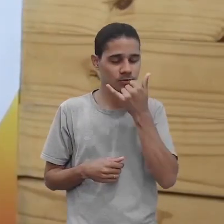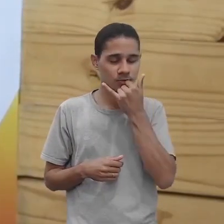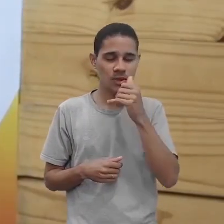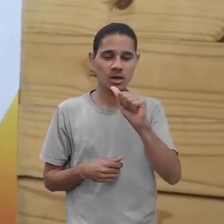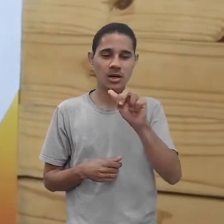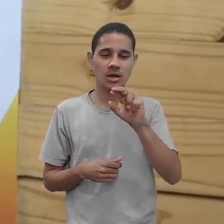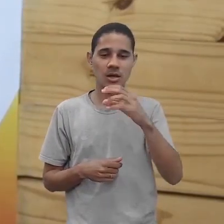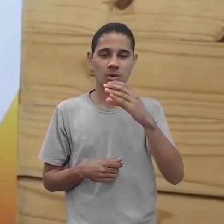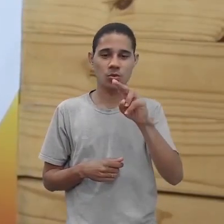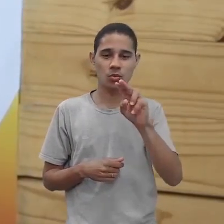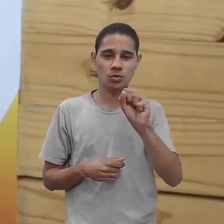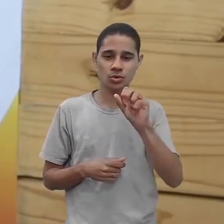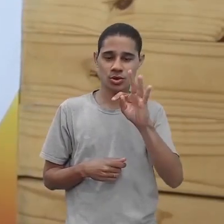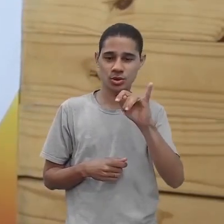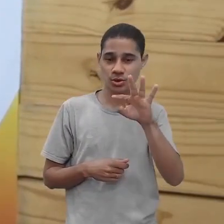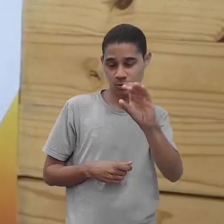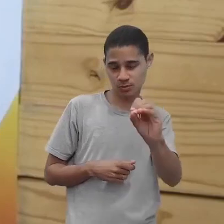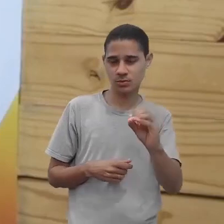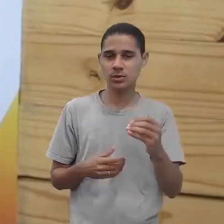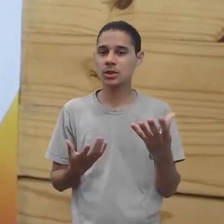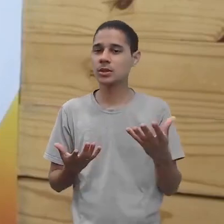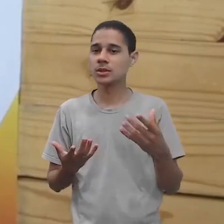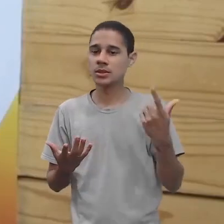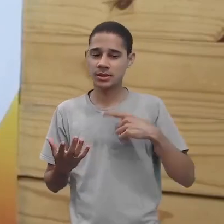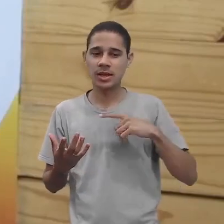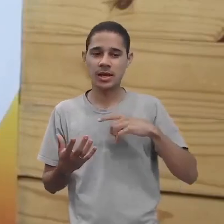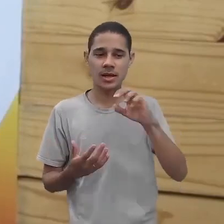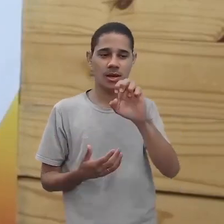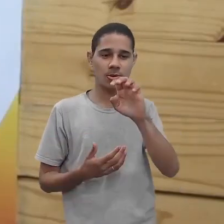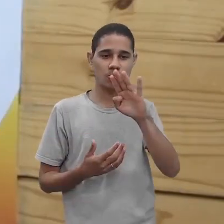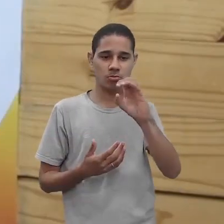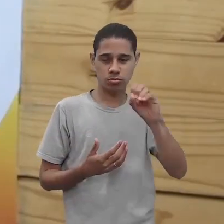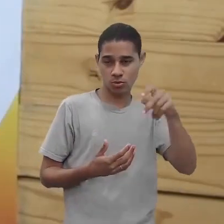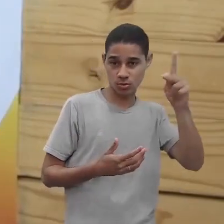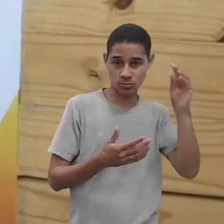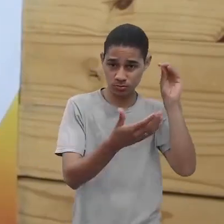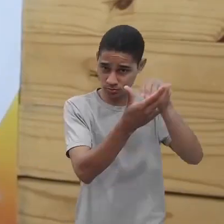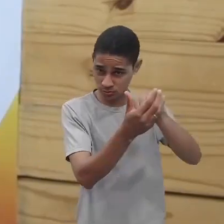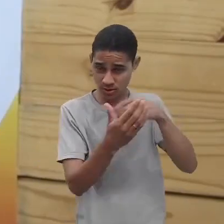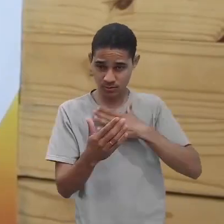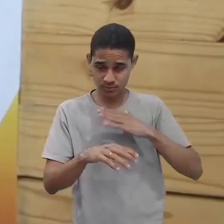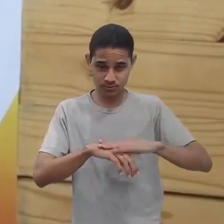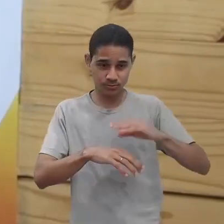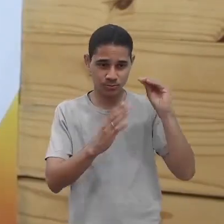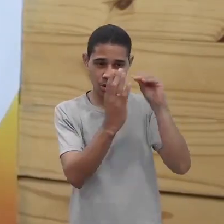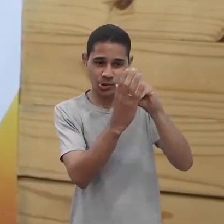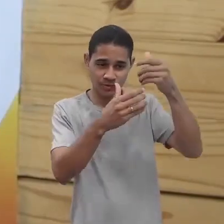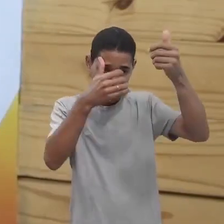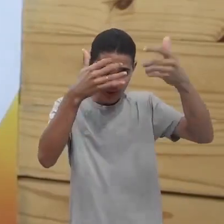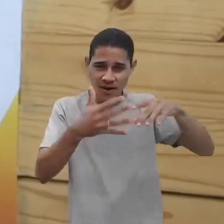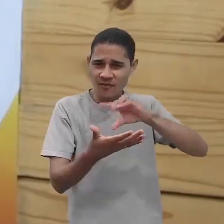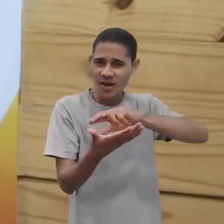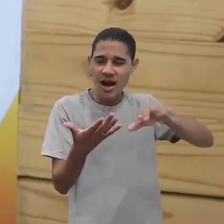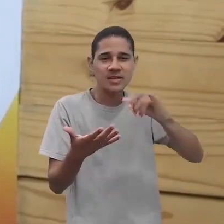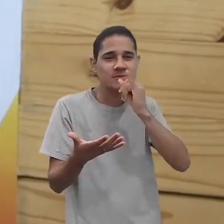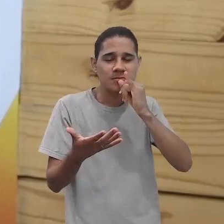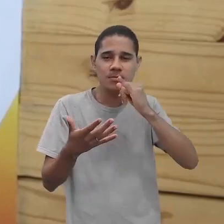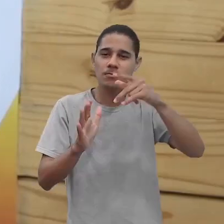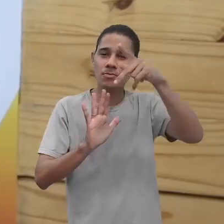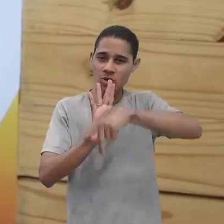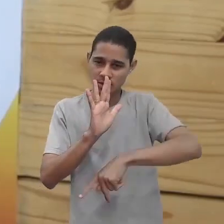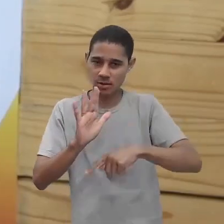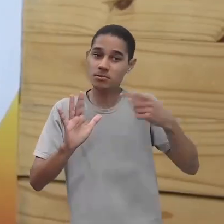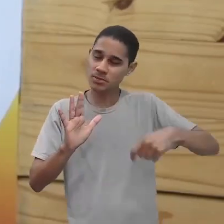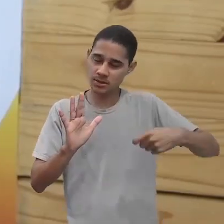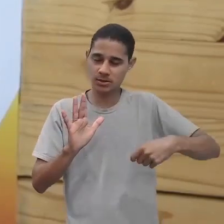viu no nosso e-book que eu coloquei lá para vocês vários tipos de desenhos e projetos que precisam ser feitos. A gente